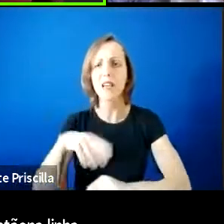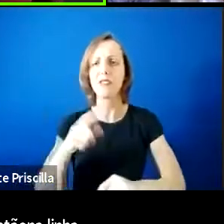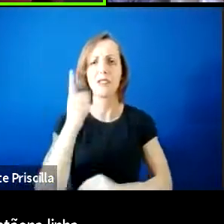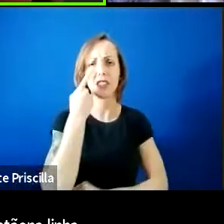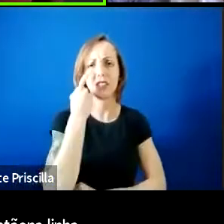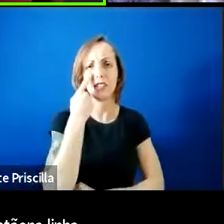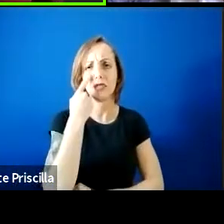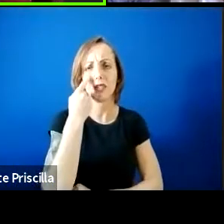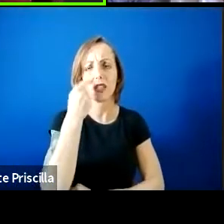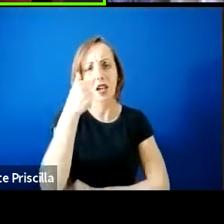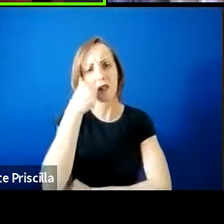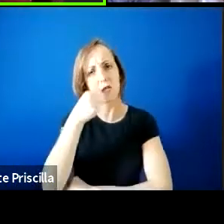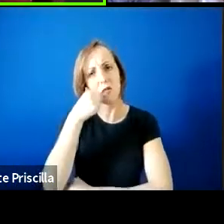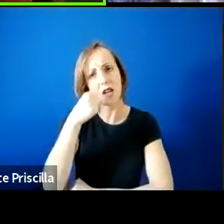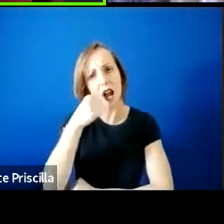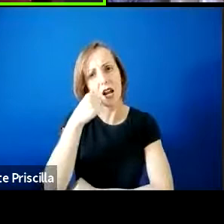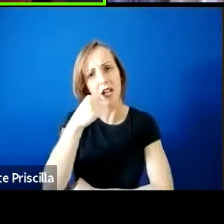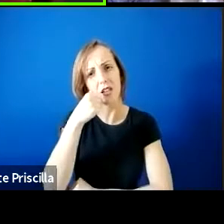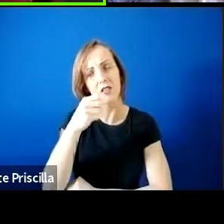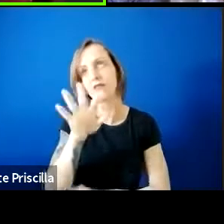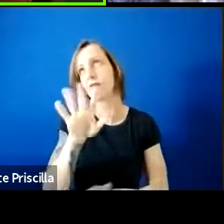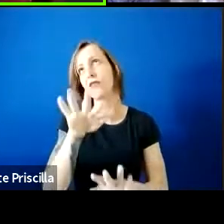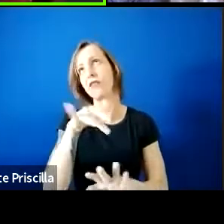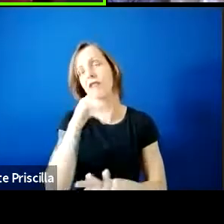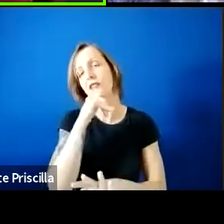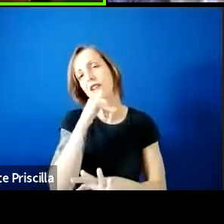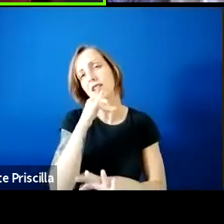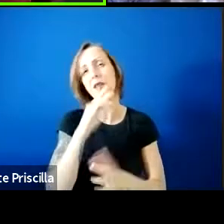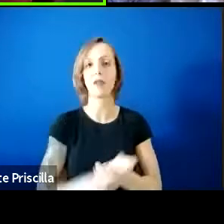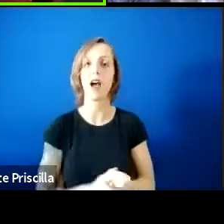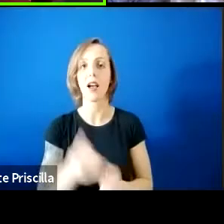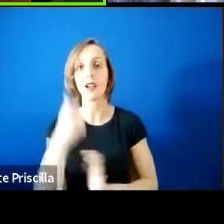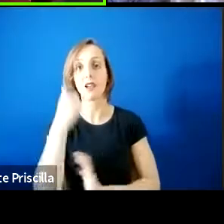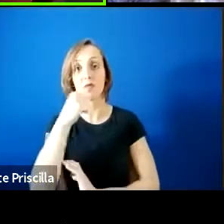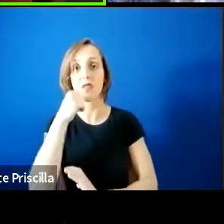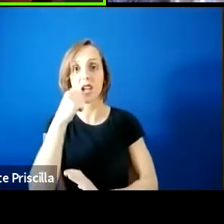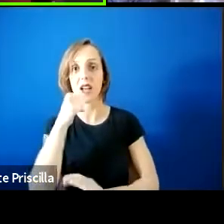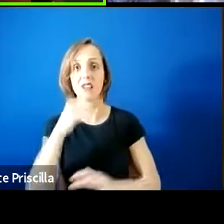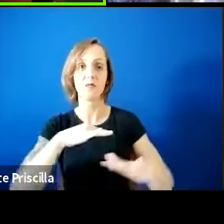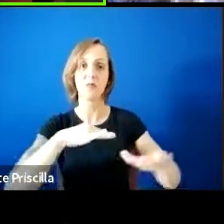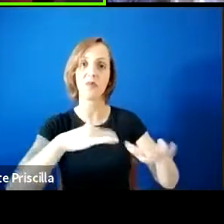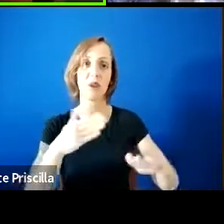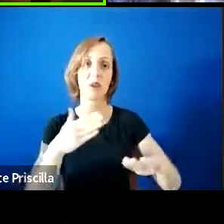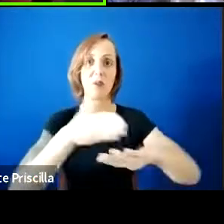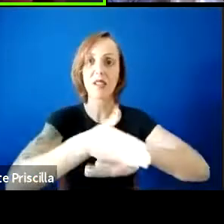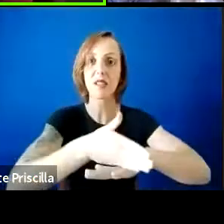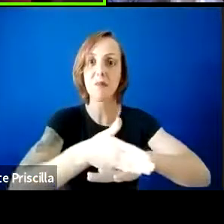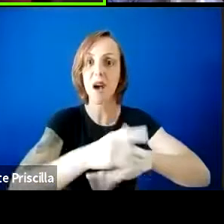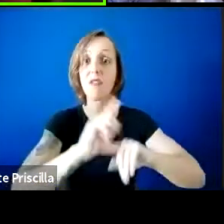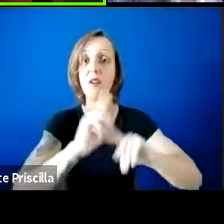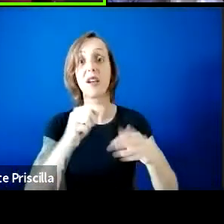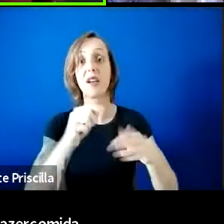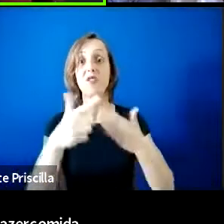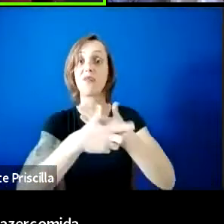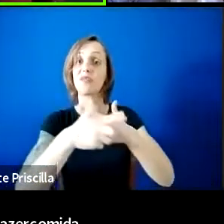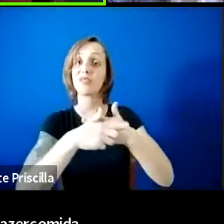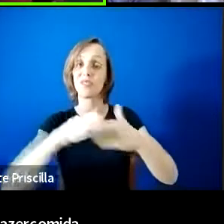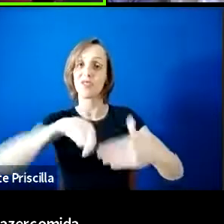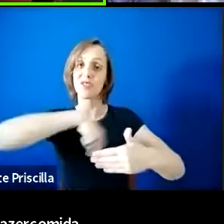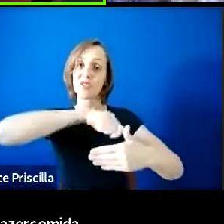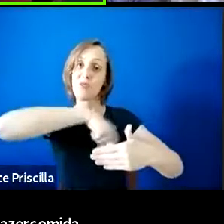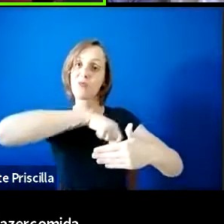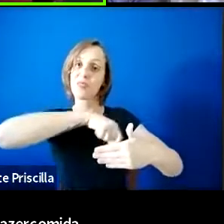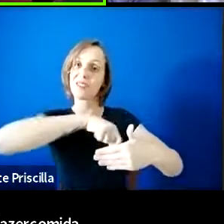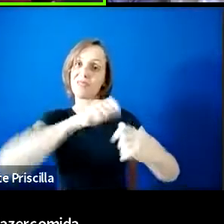estavam lá um exemplo, na marcha, mas elas iam para fazer comida. Não tem mais isso. Esse paradigma a gente conseguiu destruir